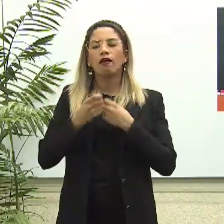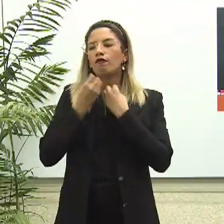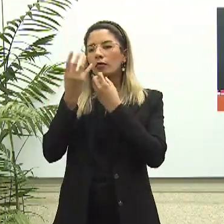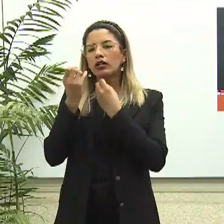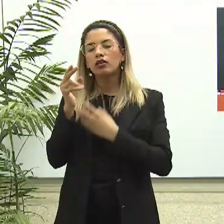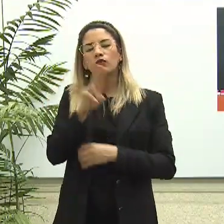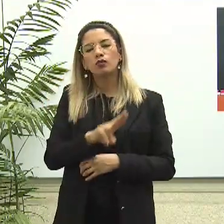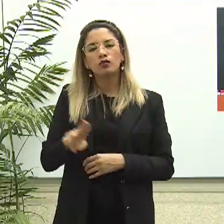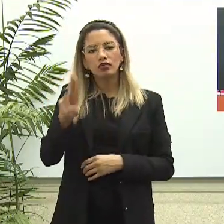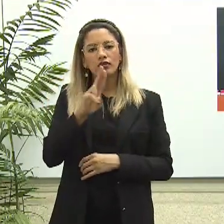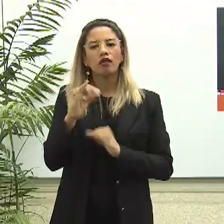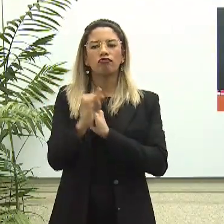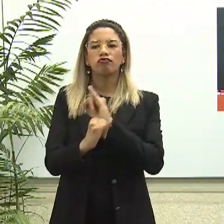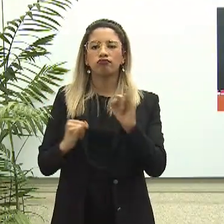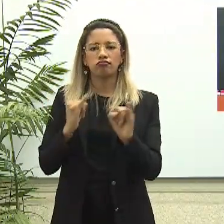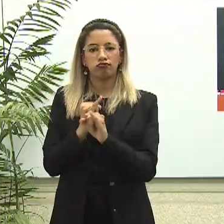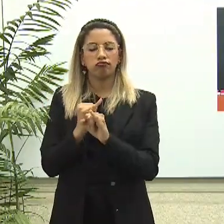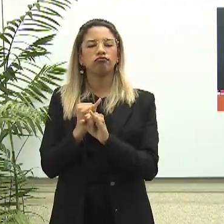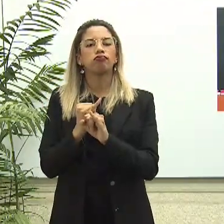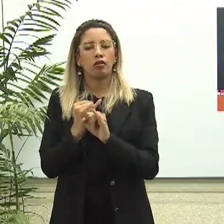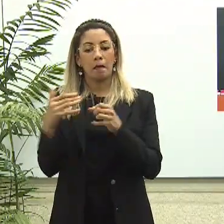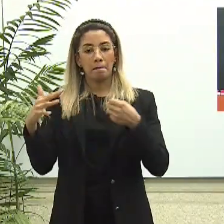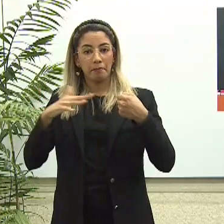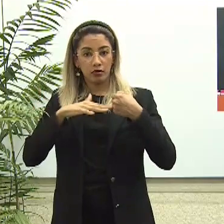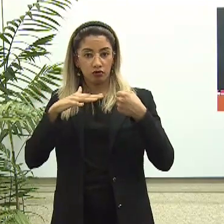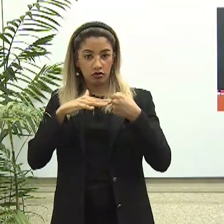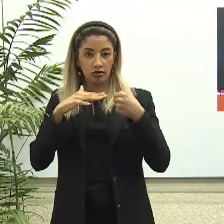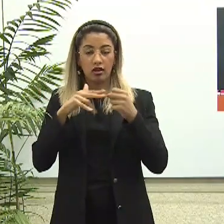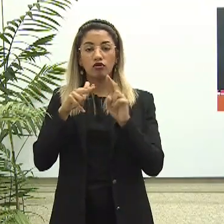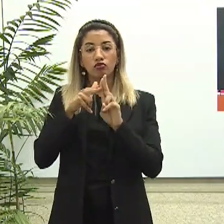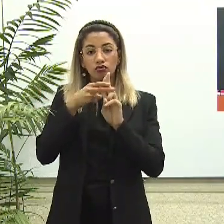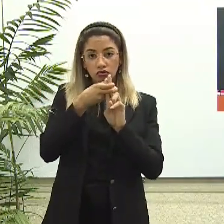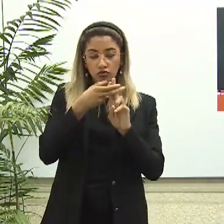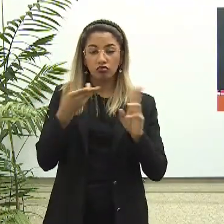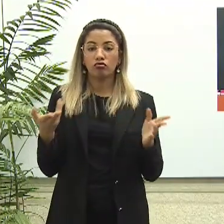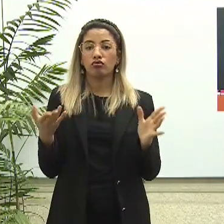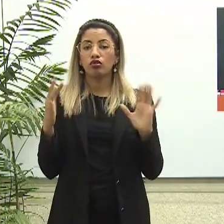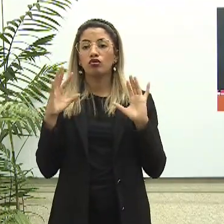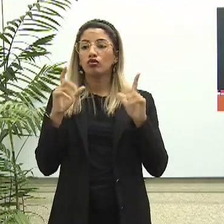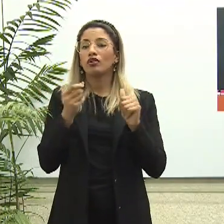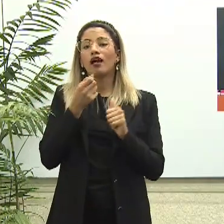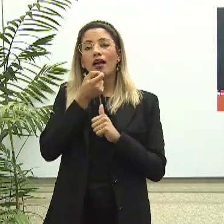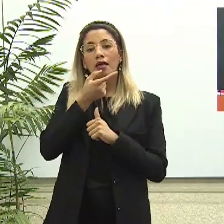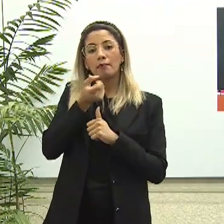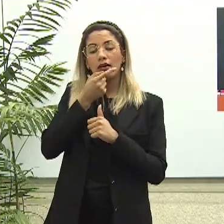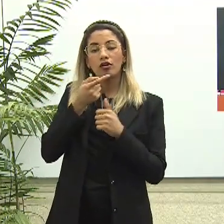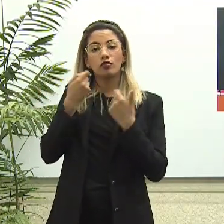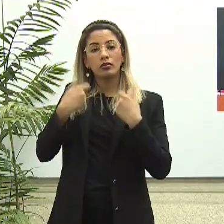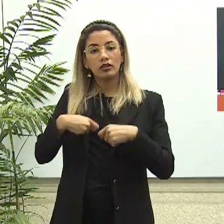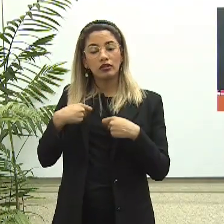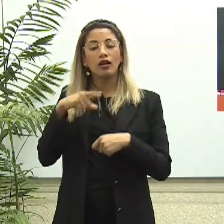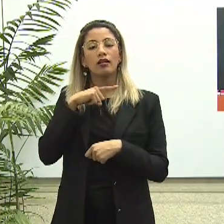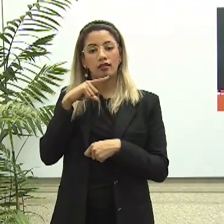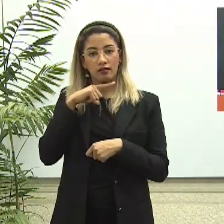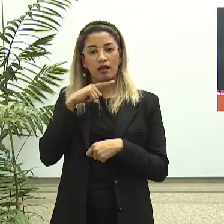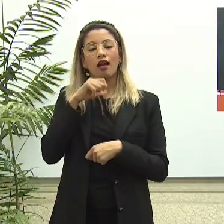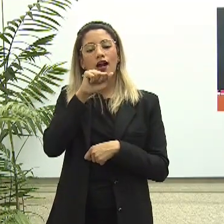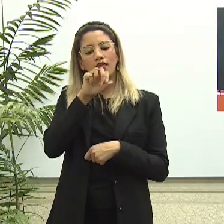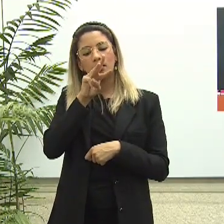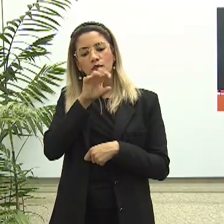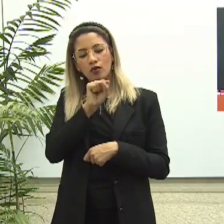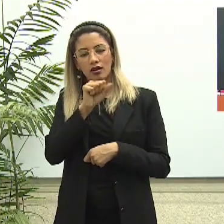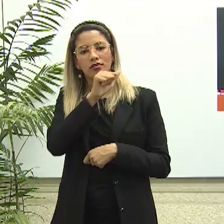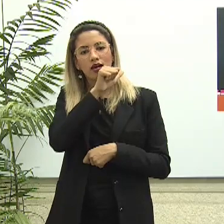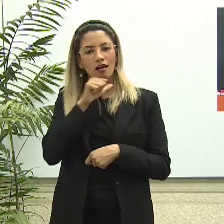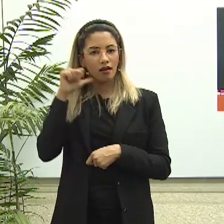a digitalização todo o banco de dados do datasus exato tá hoje na aws que é o sistema